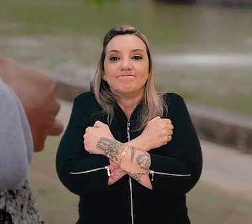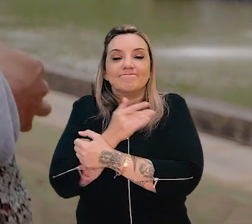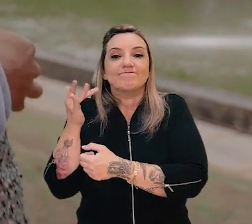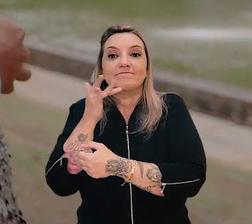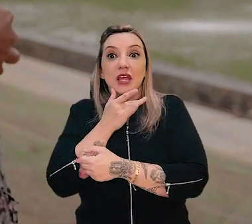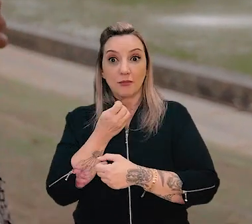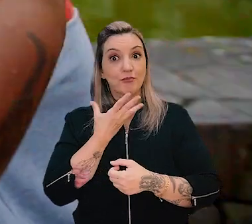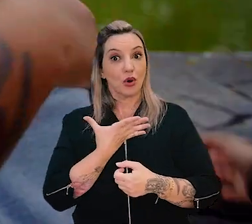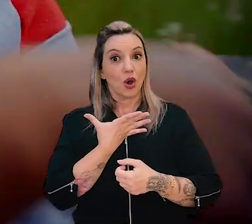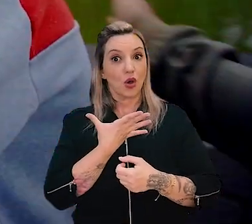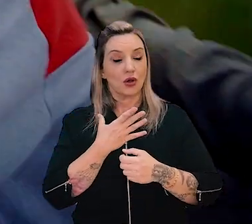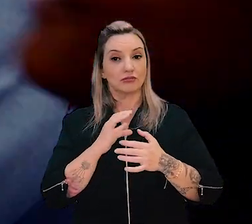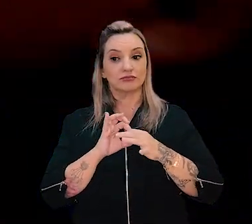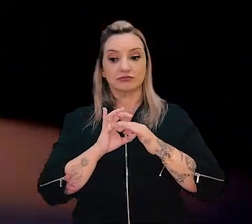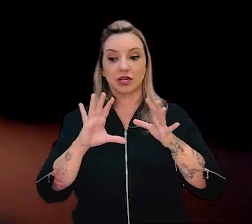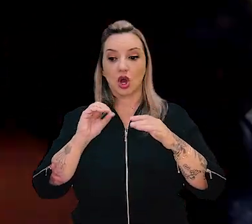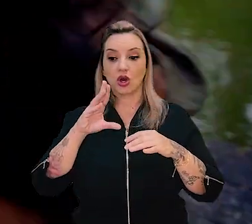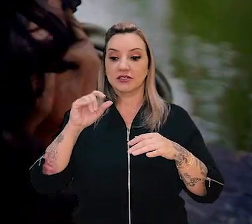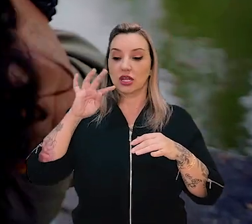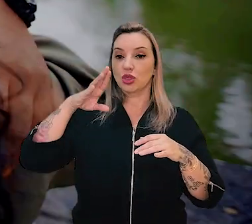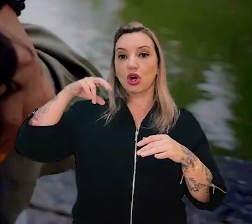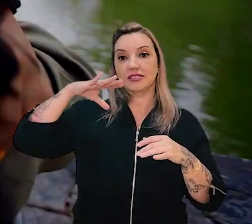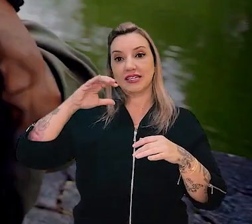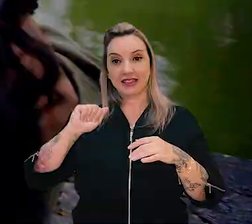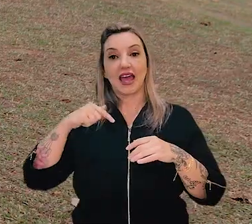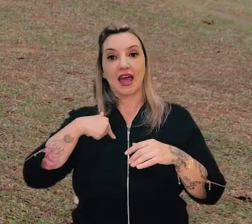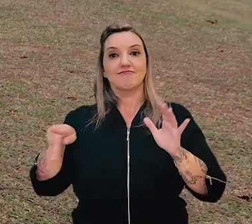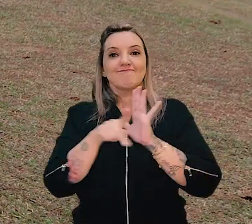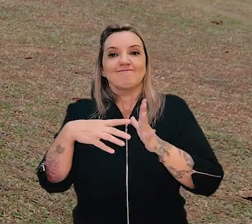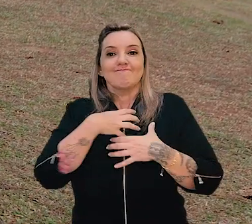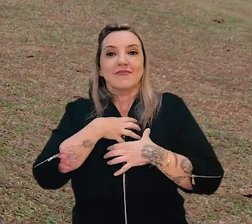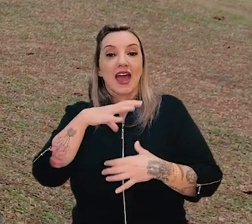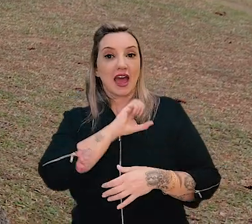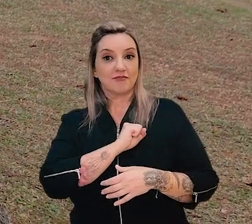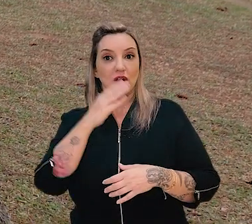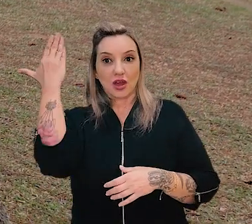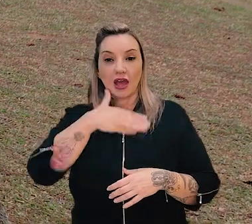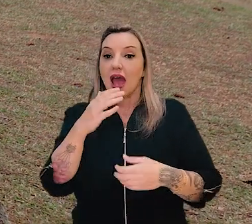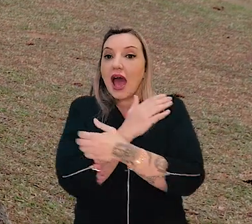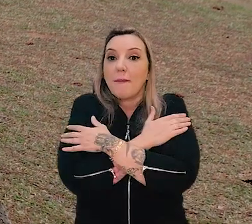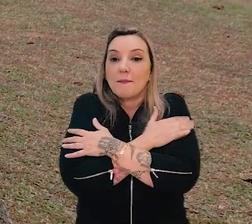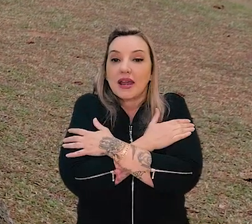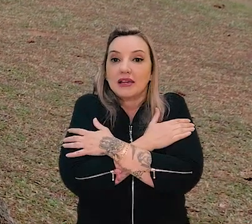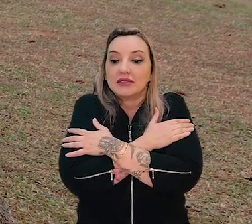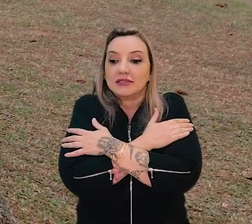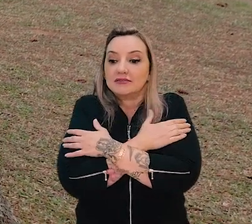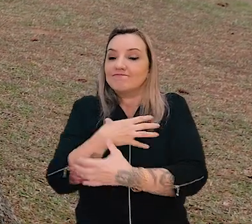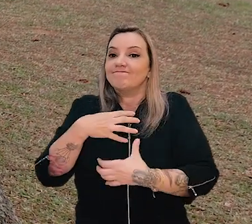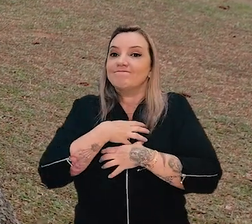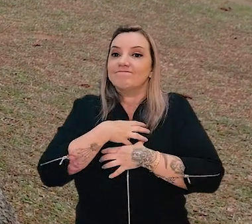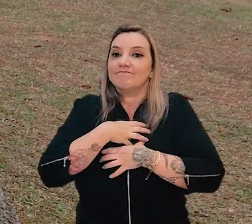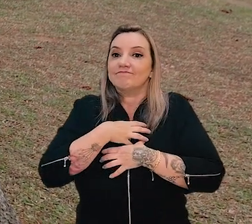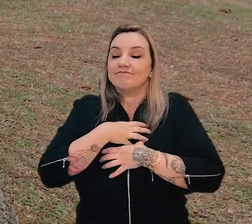efeitos incríveis. Ele libera ocitocina, conhecida como hormônio do amor. Já foi comprovado que um abraço é capaz de blindar o nosso organismo